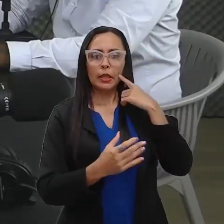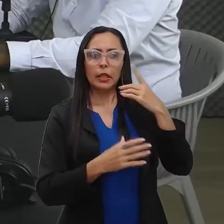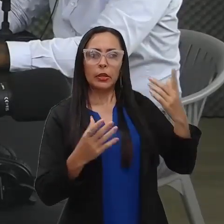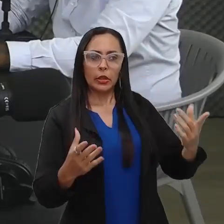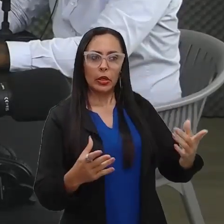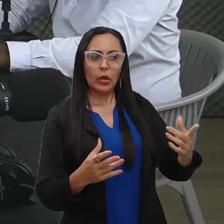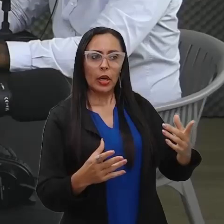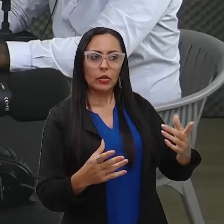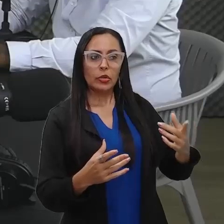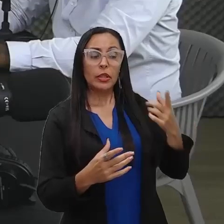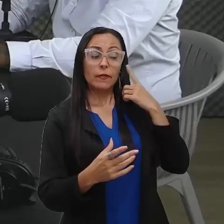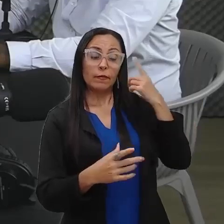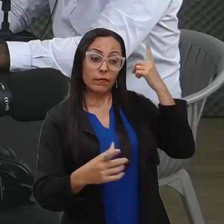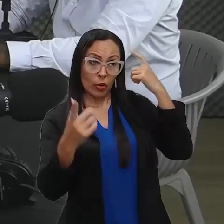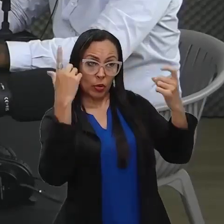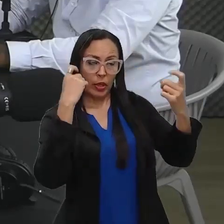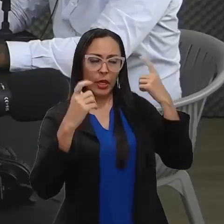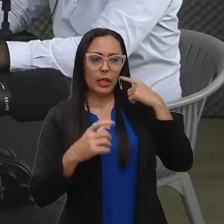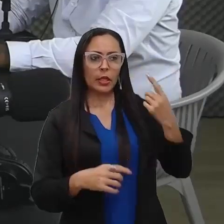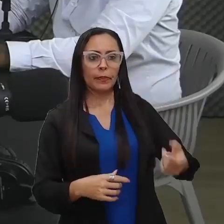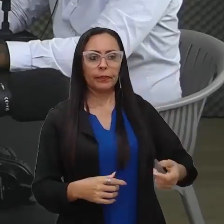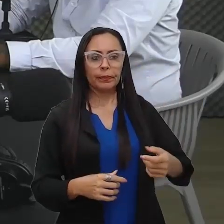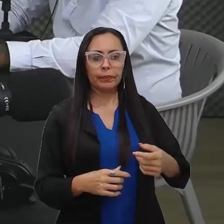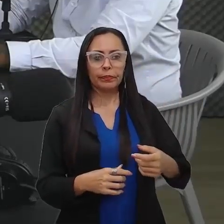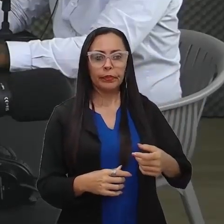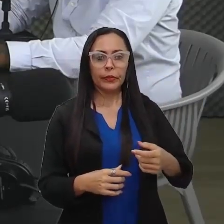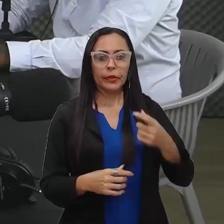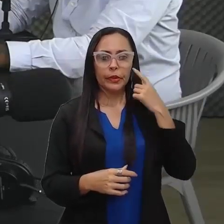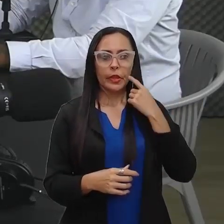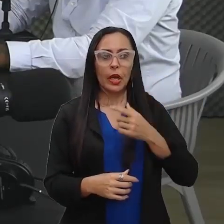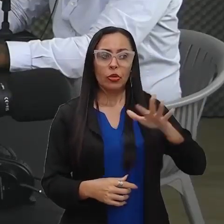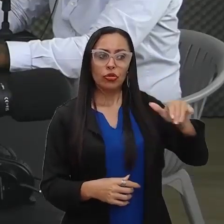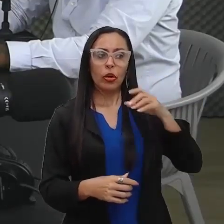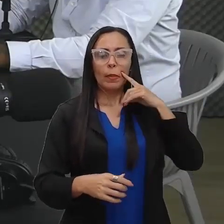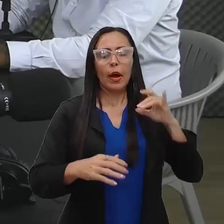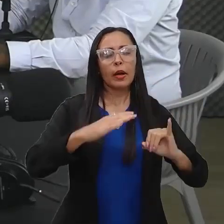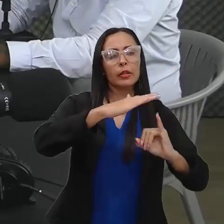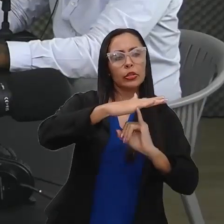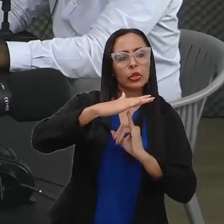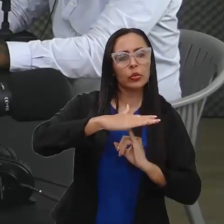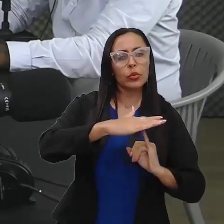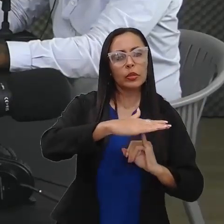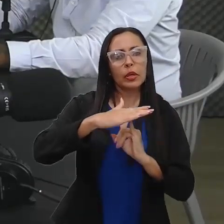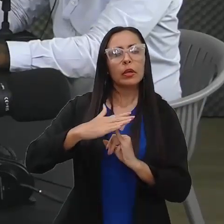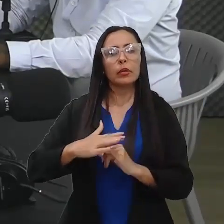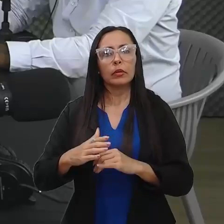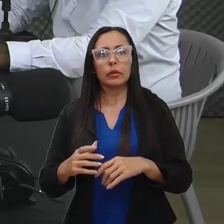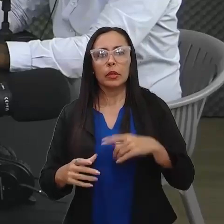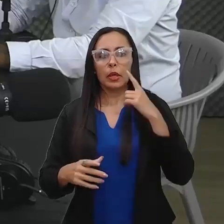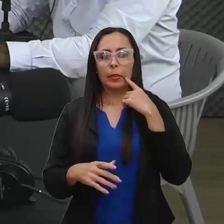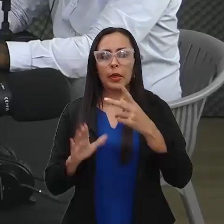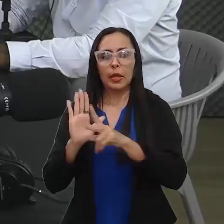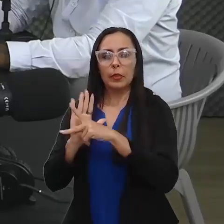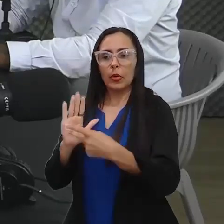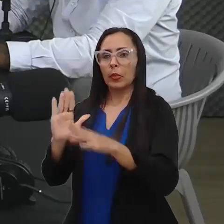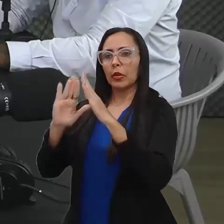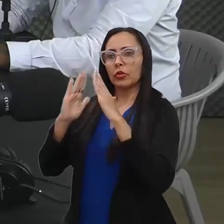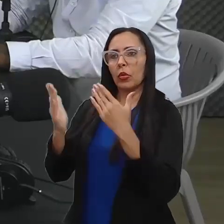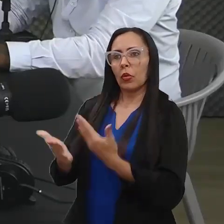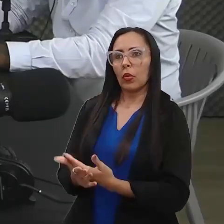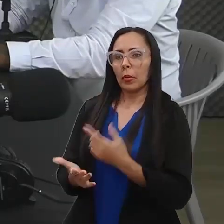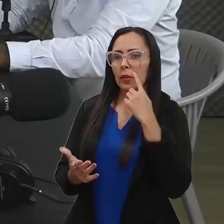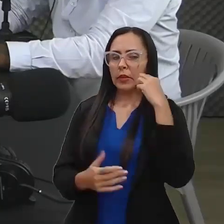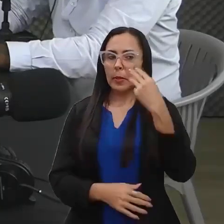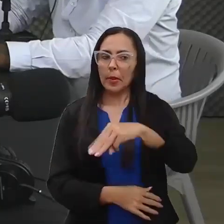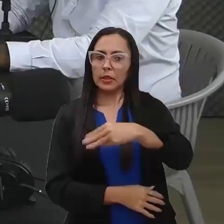caso de violação, aciona aquelas instituições que estão ali ao redor, seja a própria escola para fazer uma